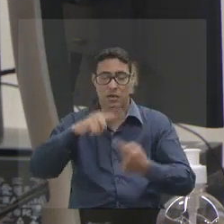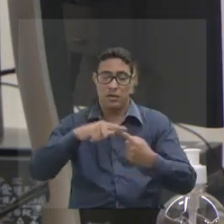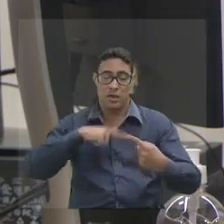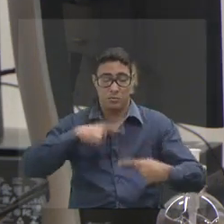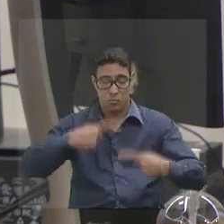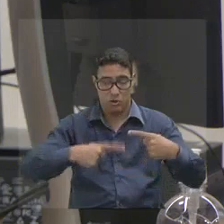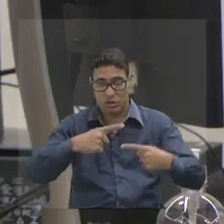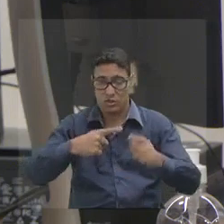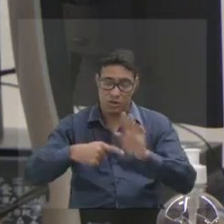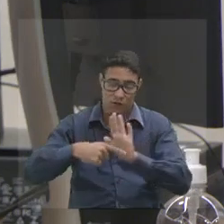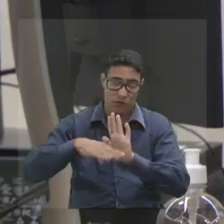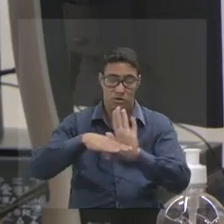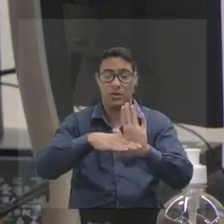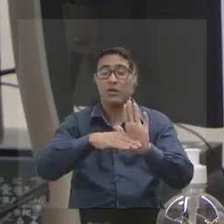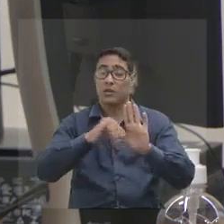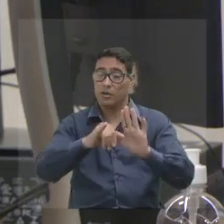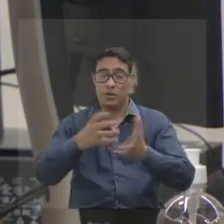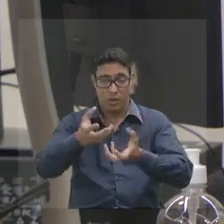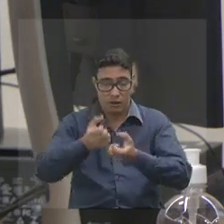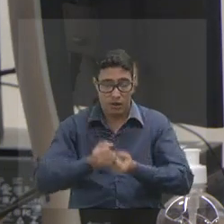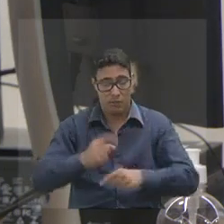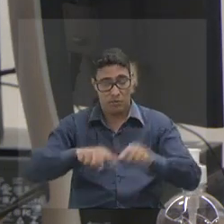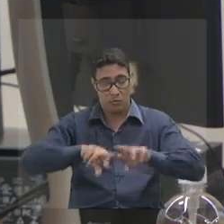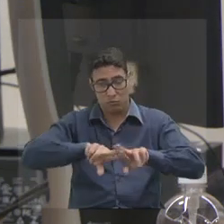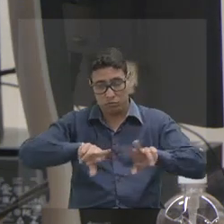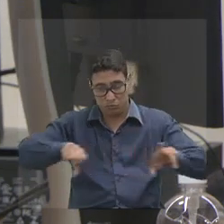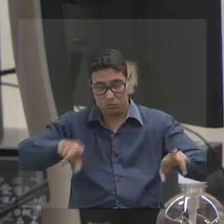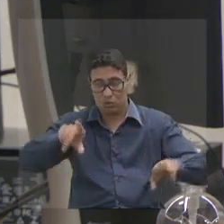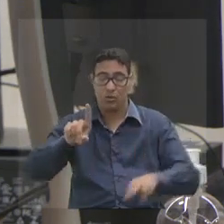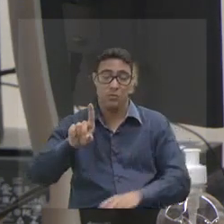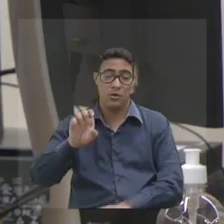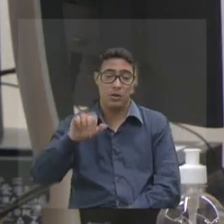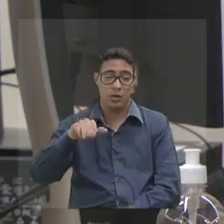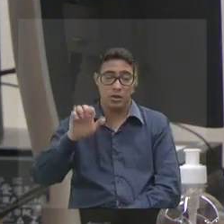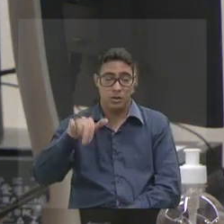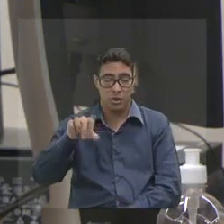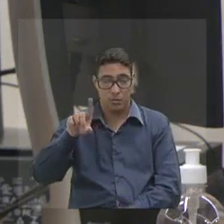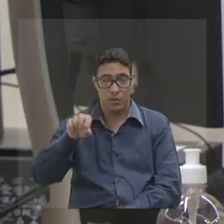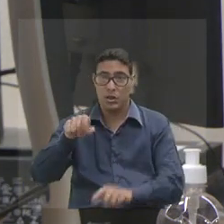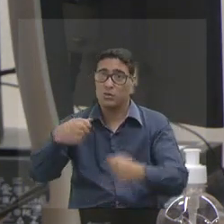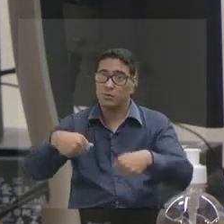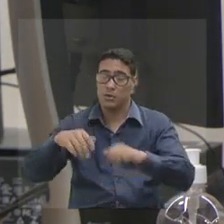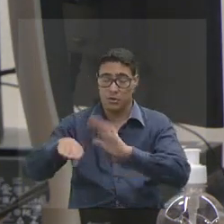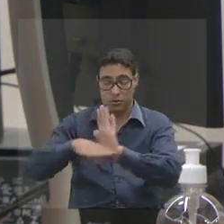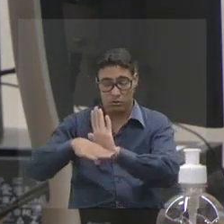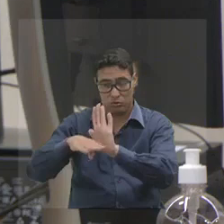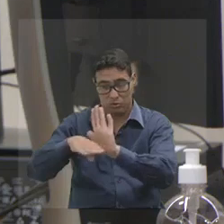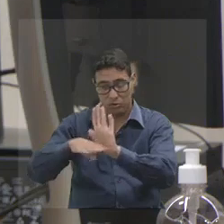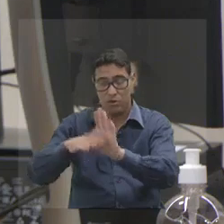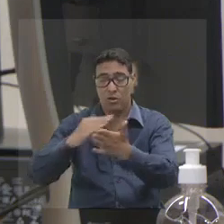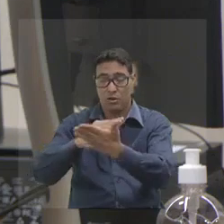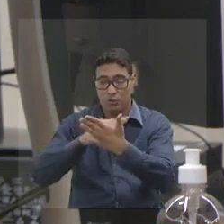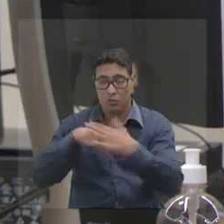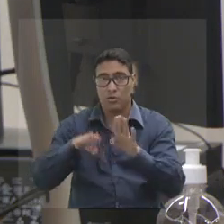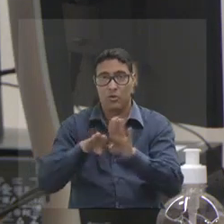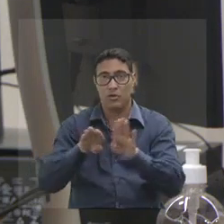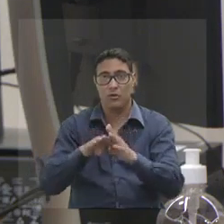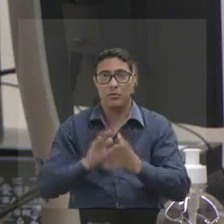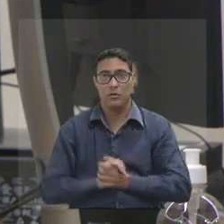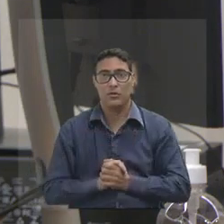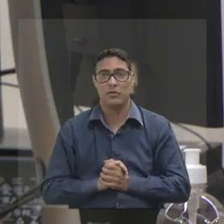Se não recebe recurso nenhum então é uma demanda que nós queremos contar com seu apoio também e eu trago aqui minhas considerações